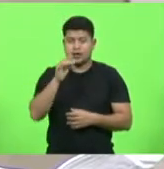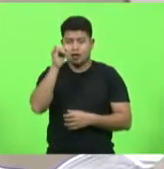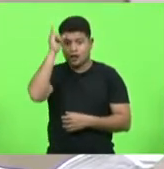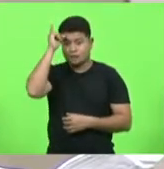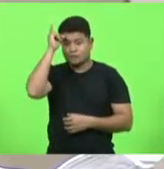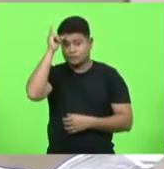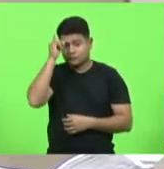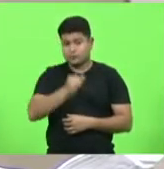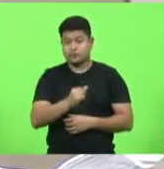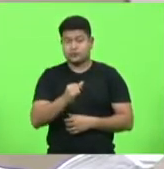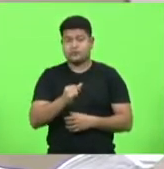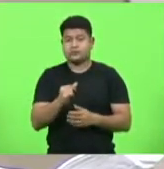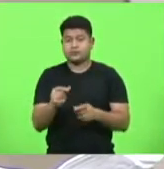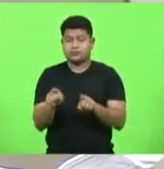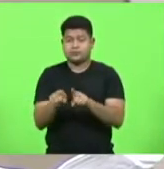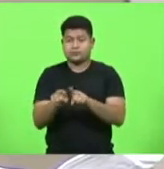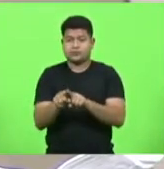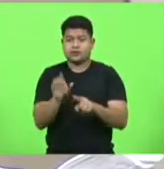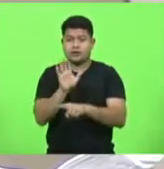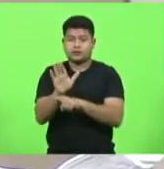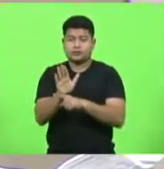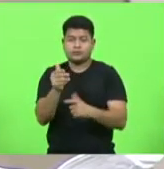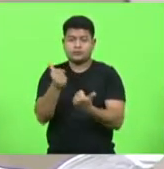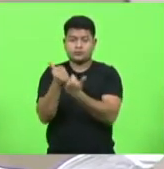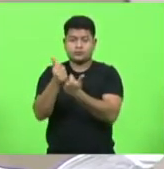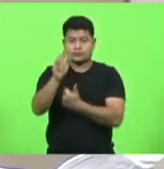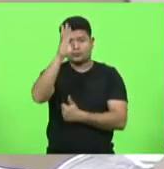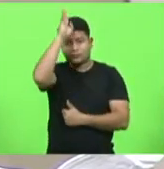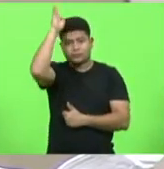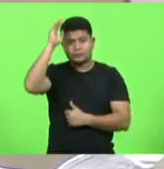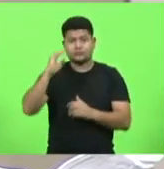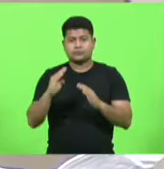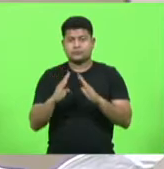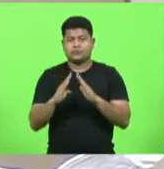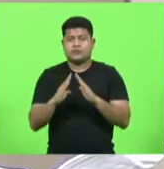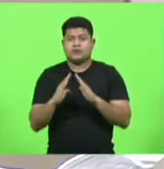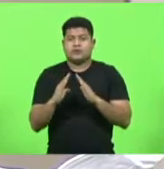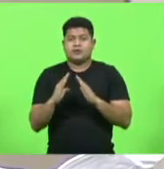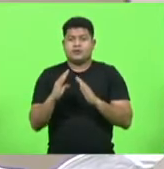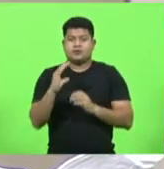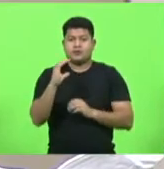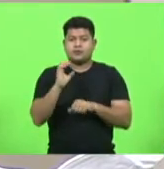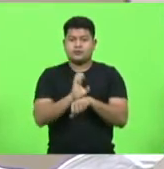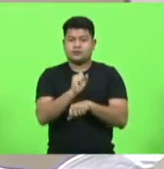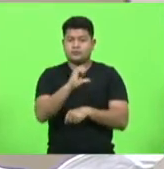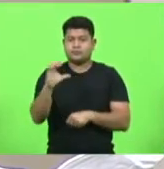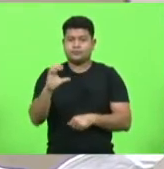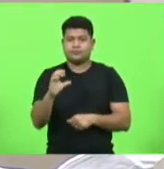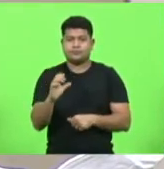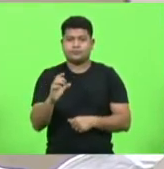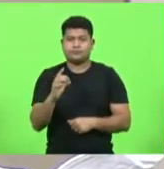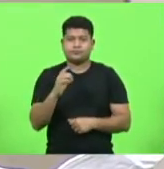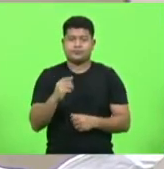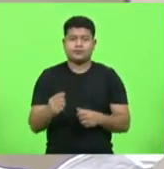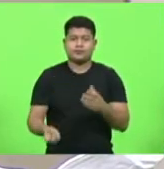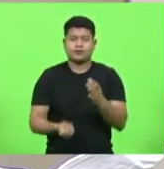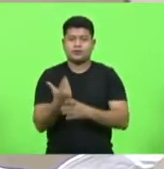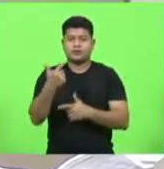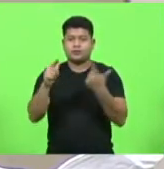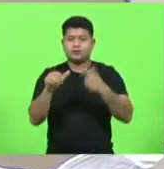apoio ao Corpo de Bombeiros Militar do estado de Santa Catarina, e estabelece outras providências. Deputados que aprovam, permaneçam como se